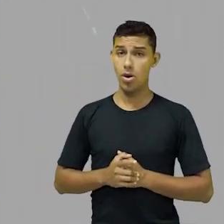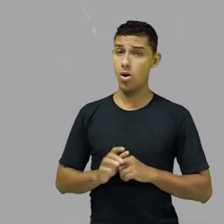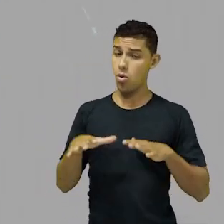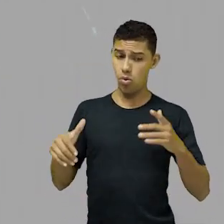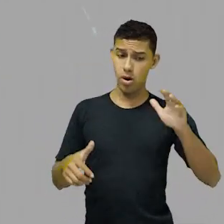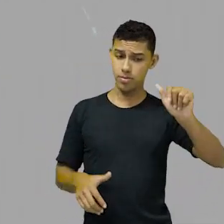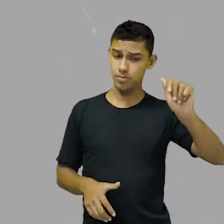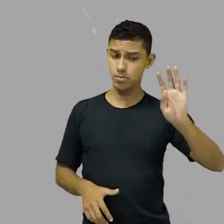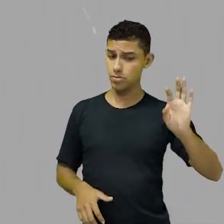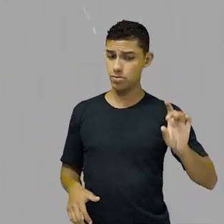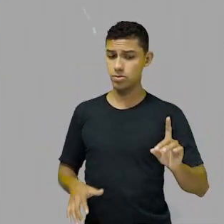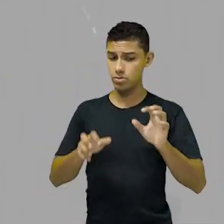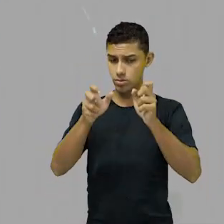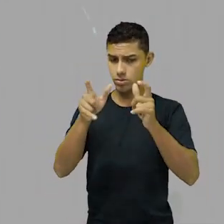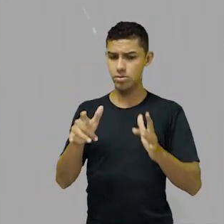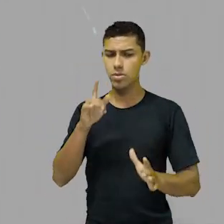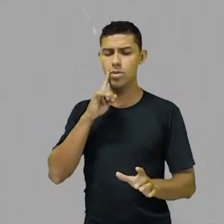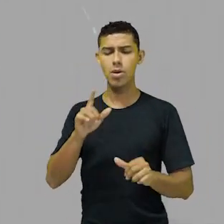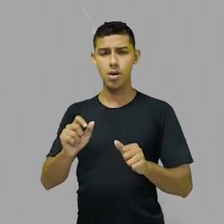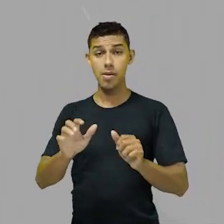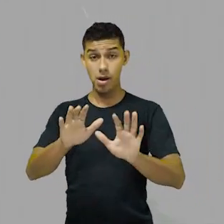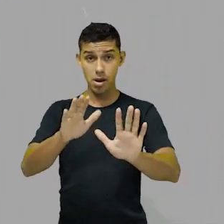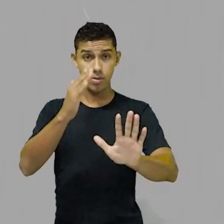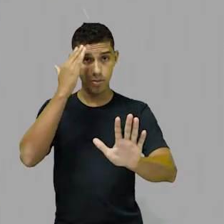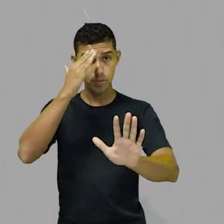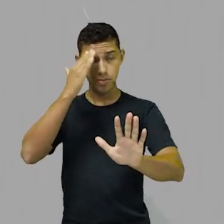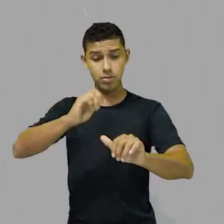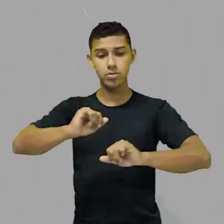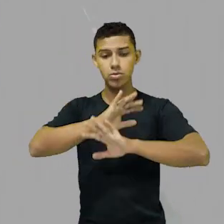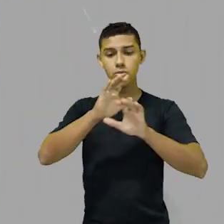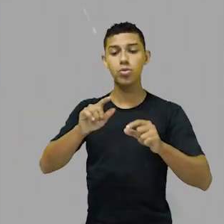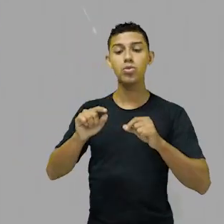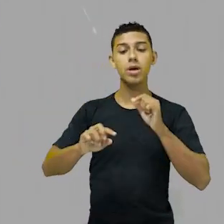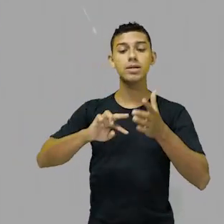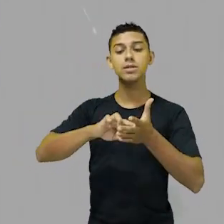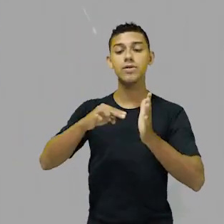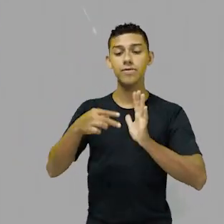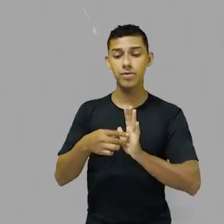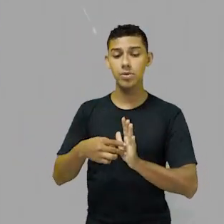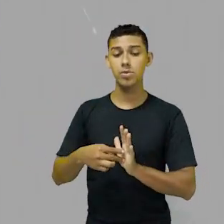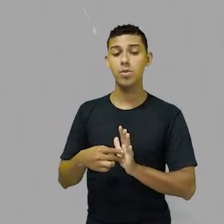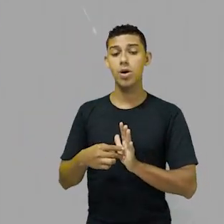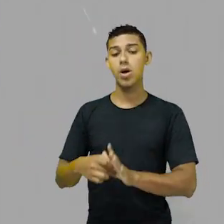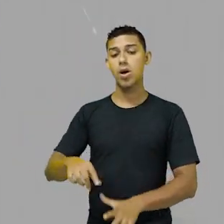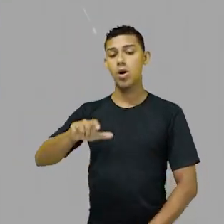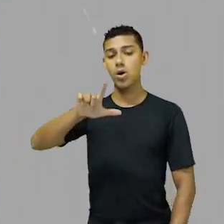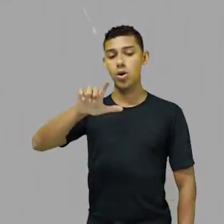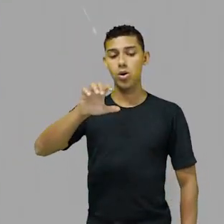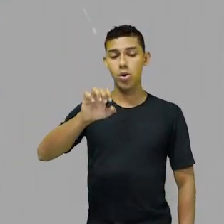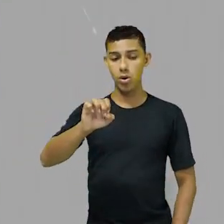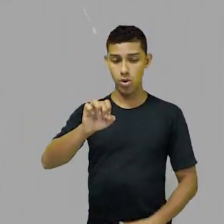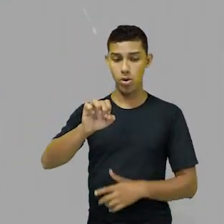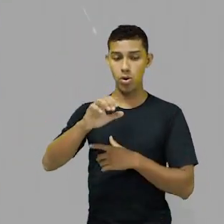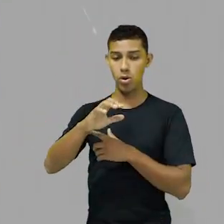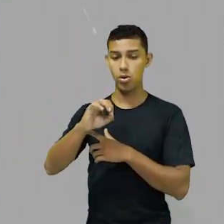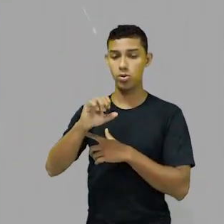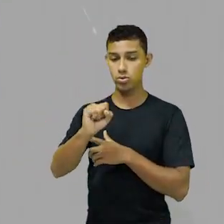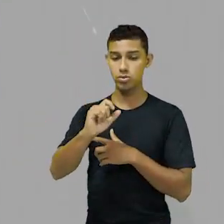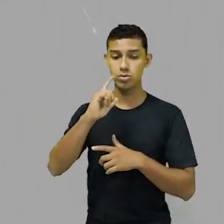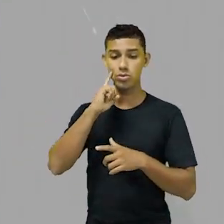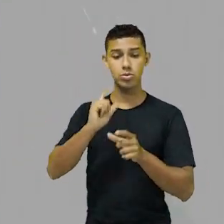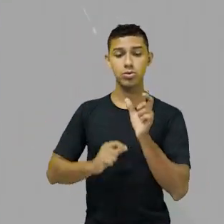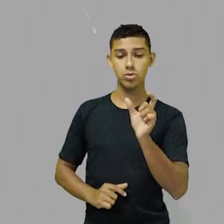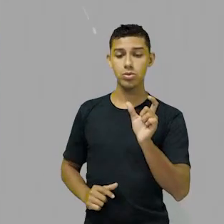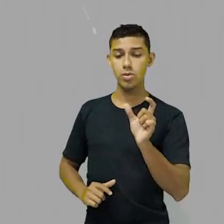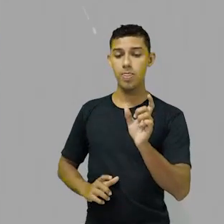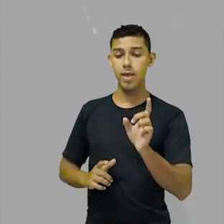aqui, né, o que é locus. Locus é o local onde o gene